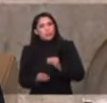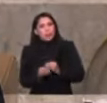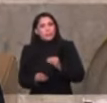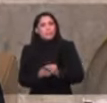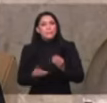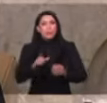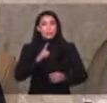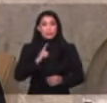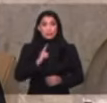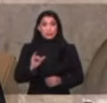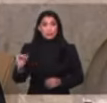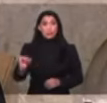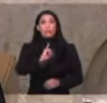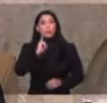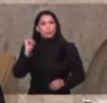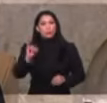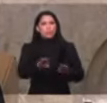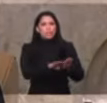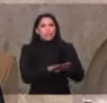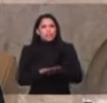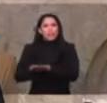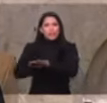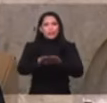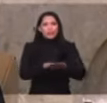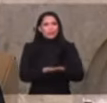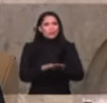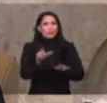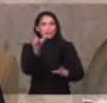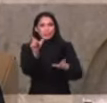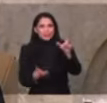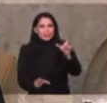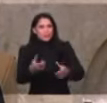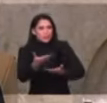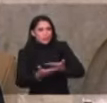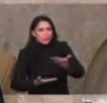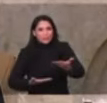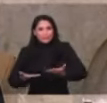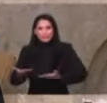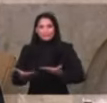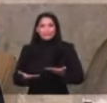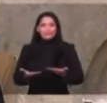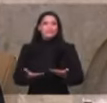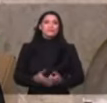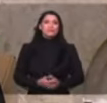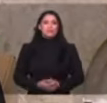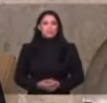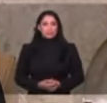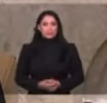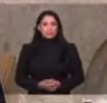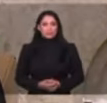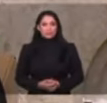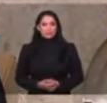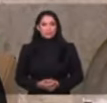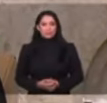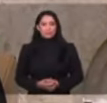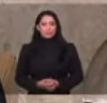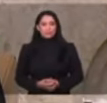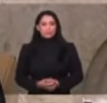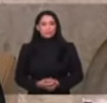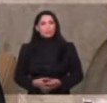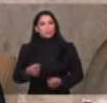à essencial igualdade entre as pessoas, de estrita observância